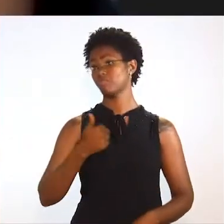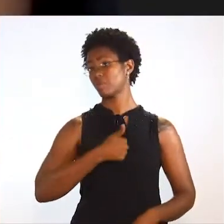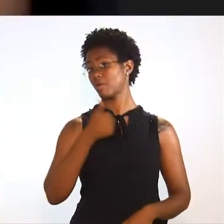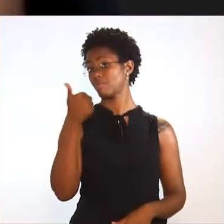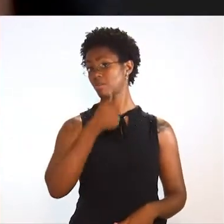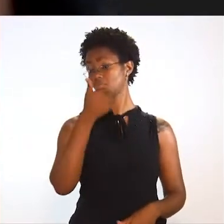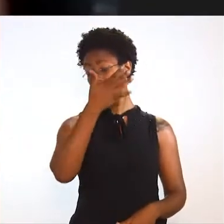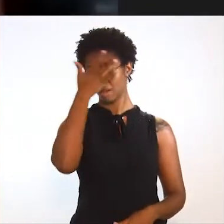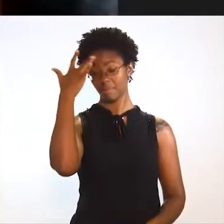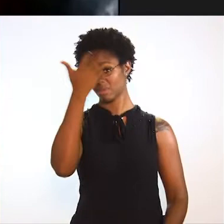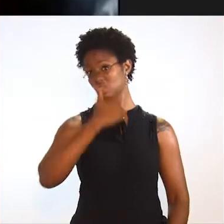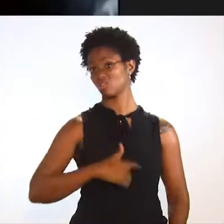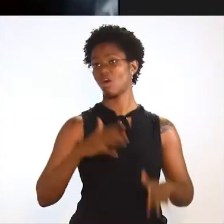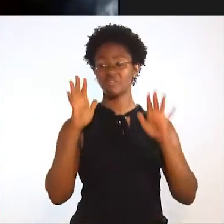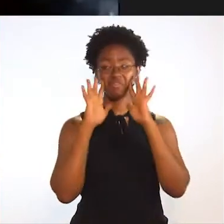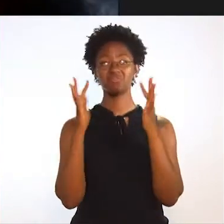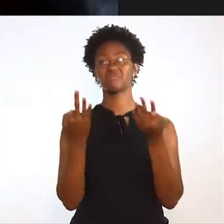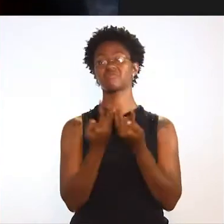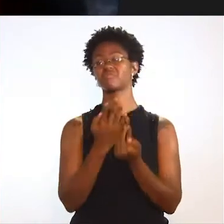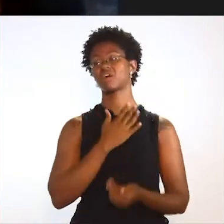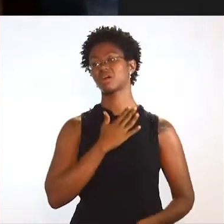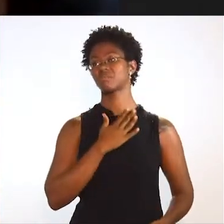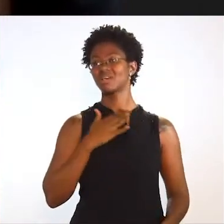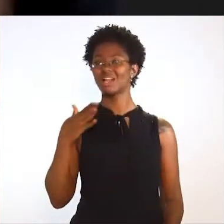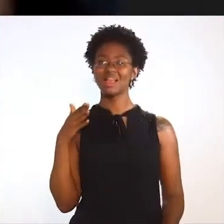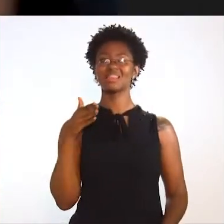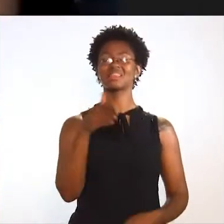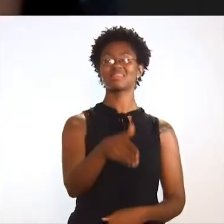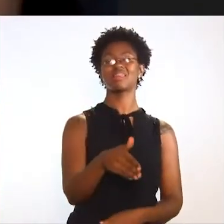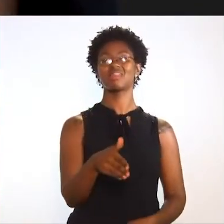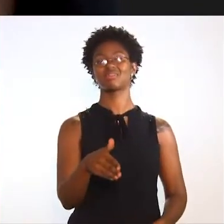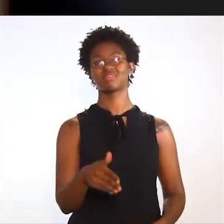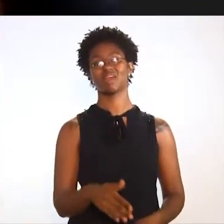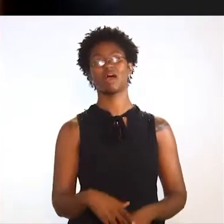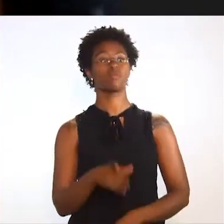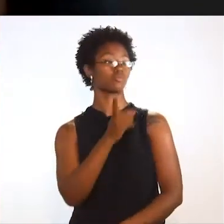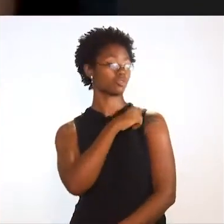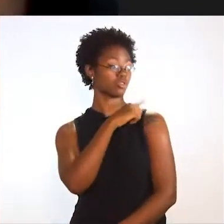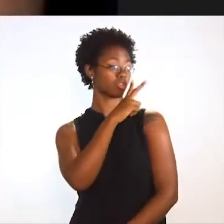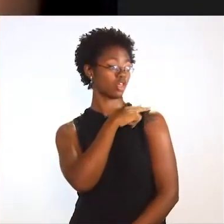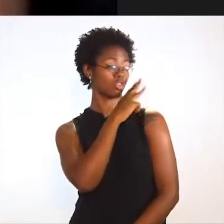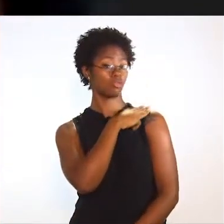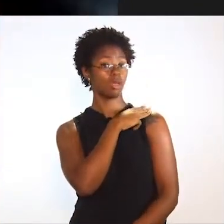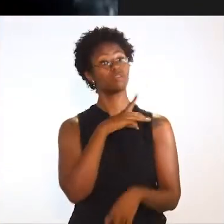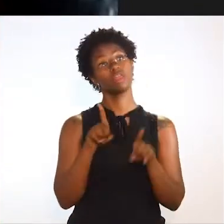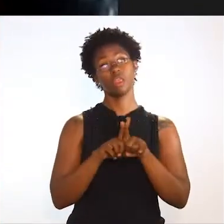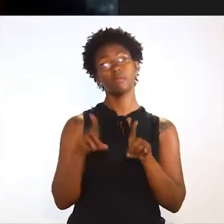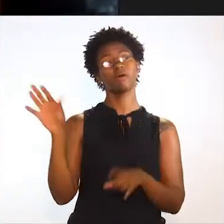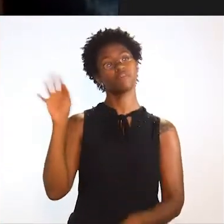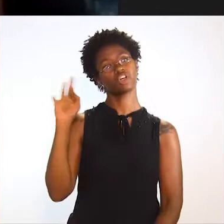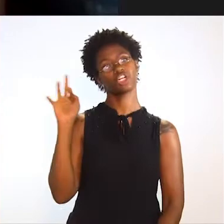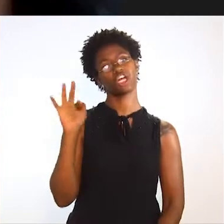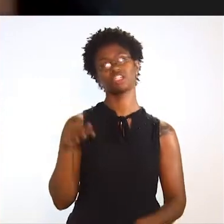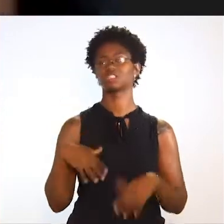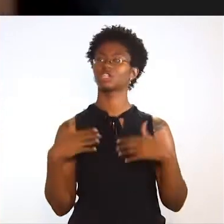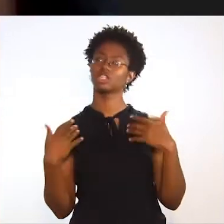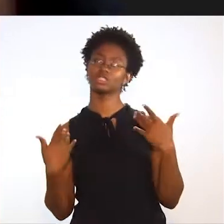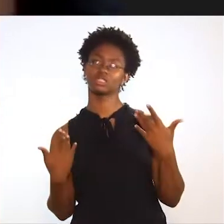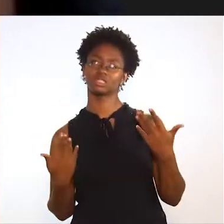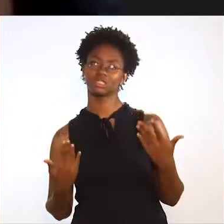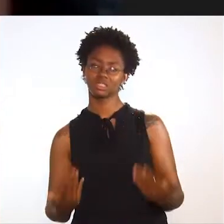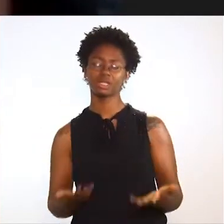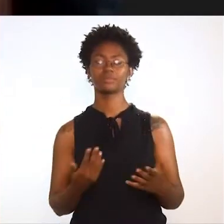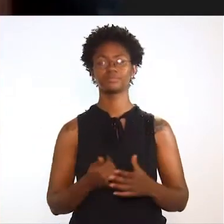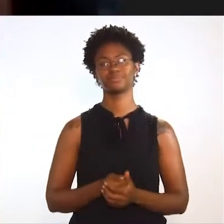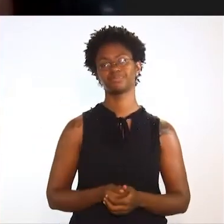que eu fui a primeira pessoa da minha família a acessar o ensino médio e superior. Então,